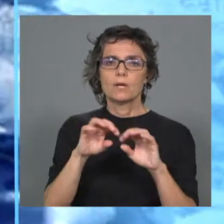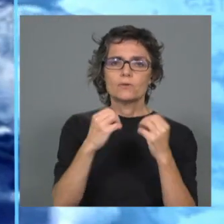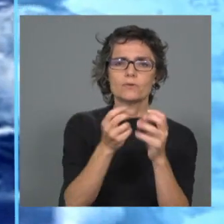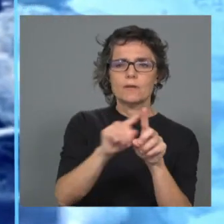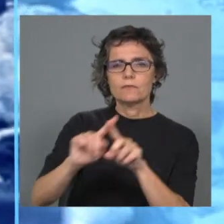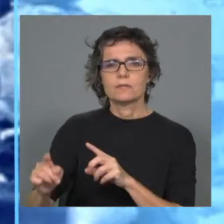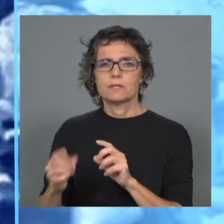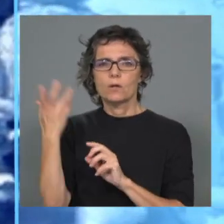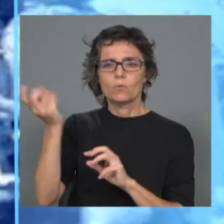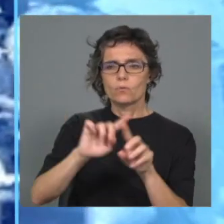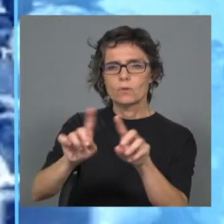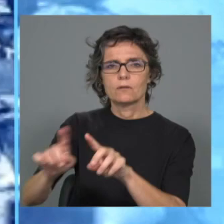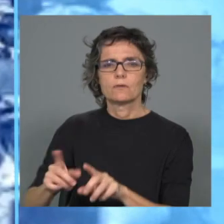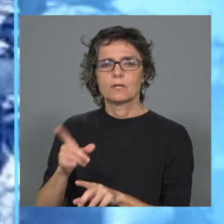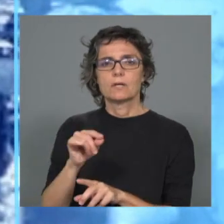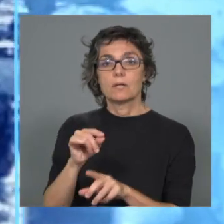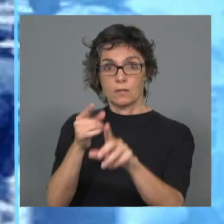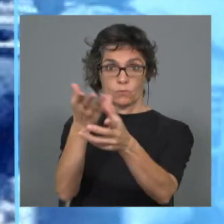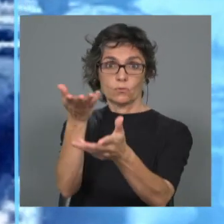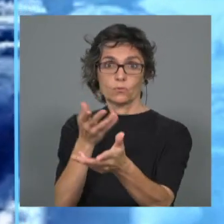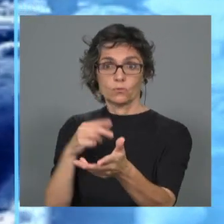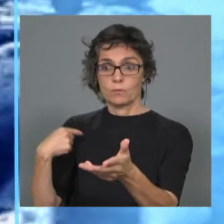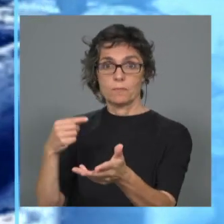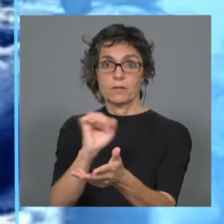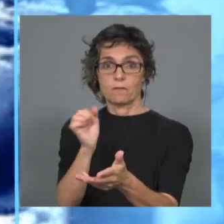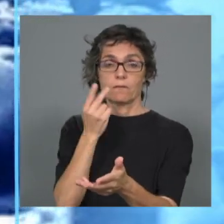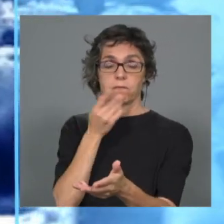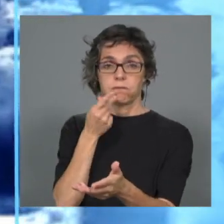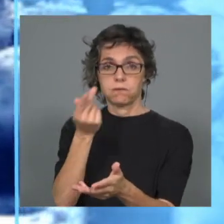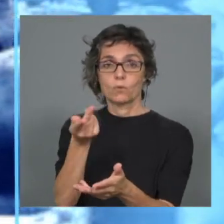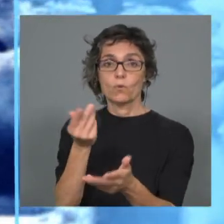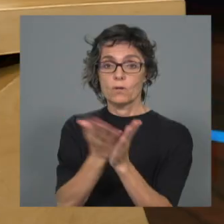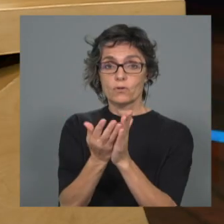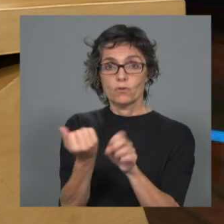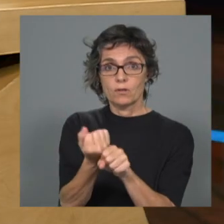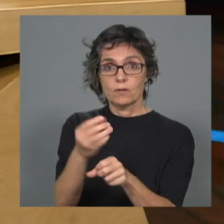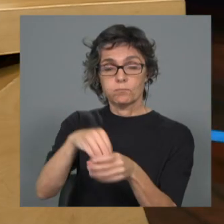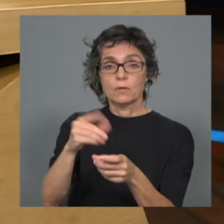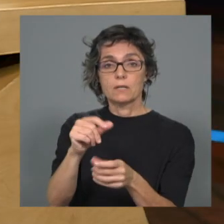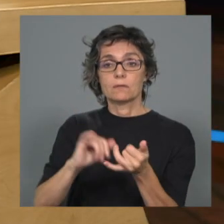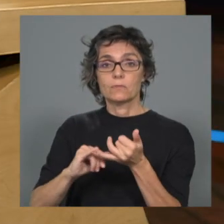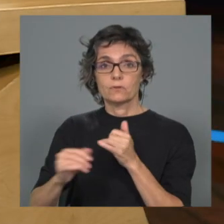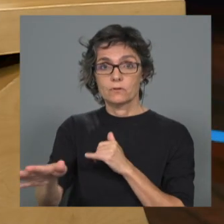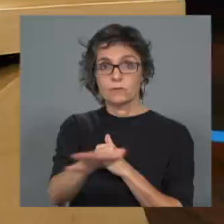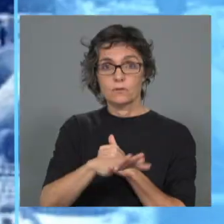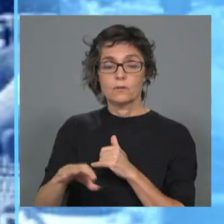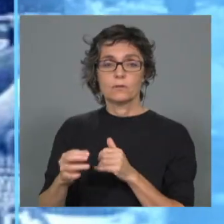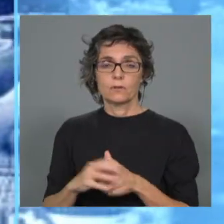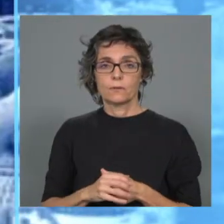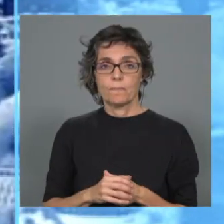O Tcherno sente isso também no seu dia-a-dia, trabalhando concretamente nas escolas, mas também no associativismo em que se vai